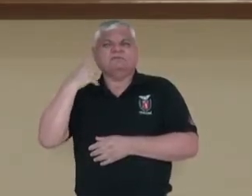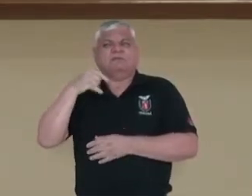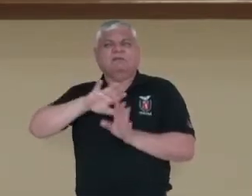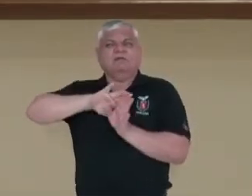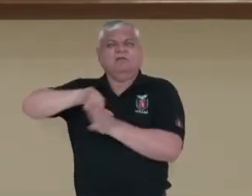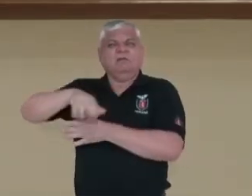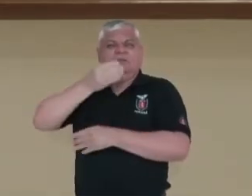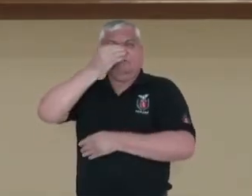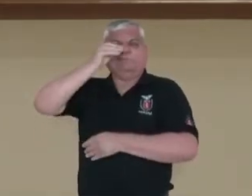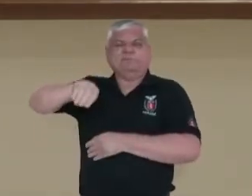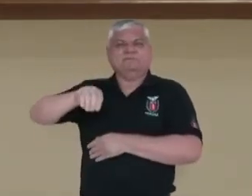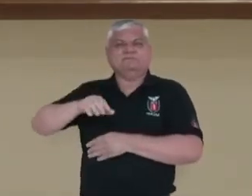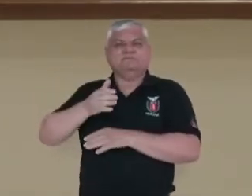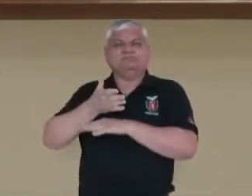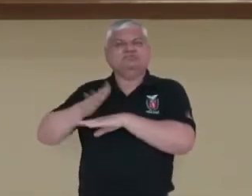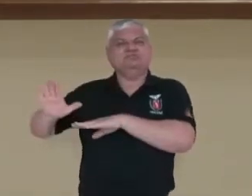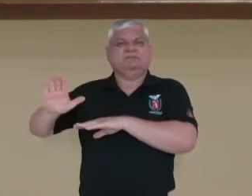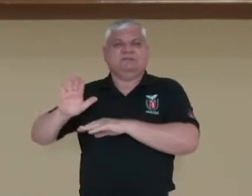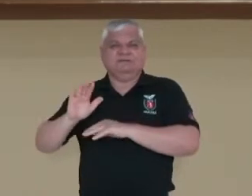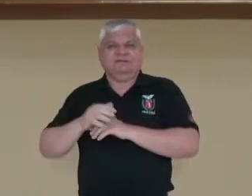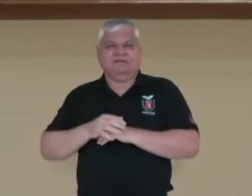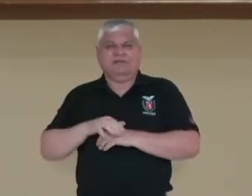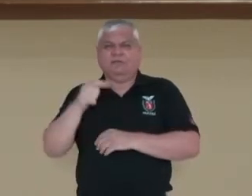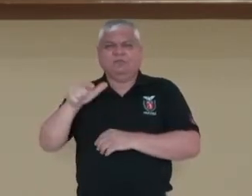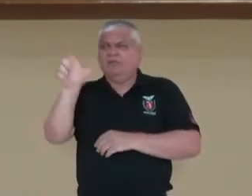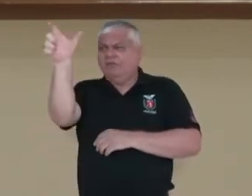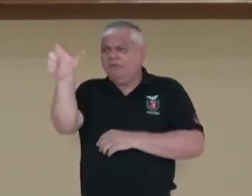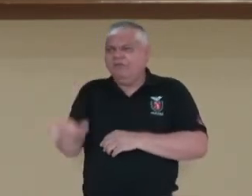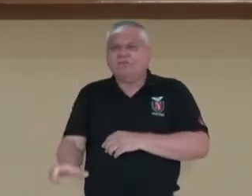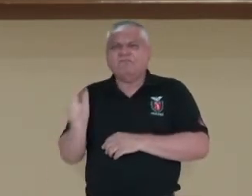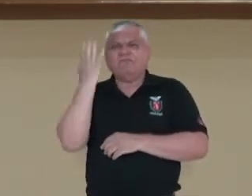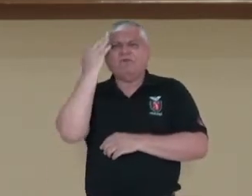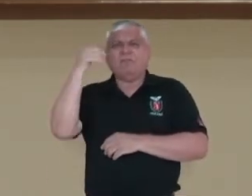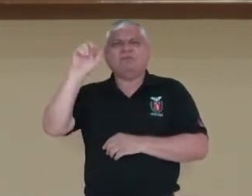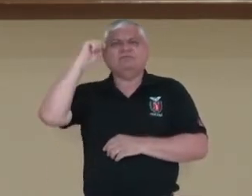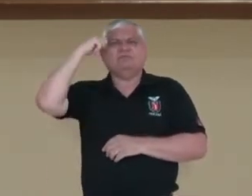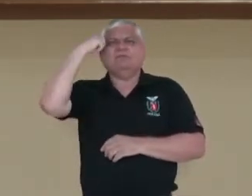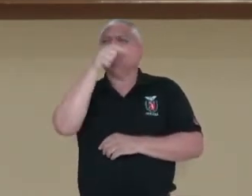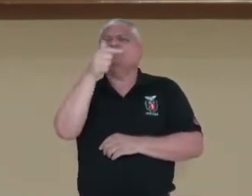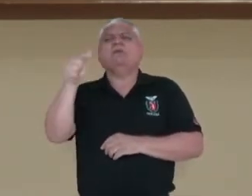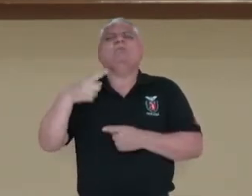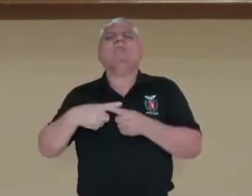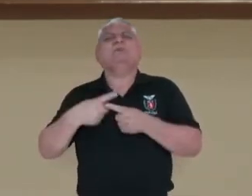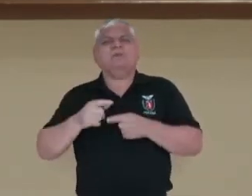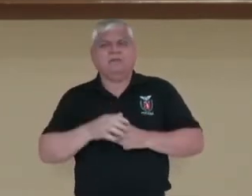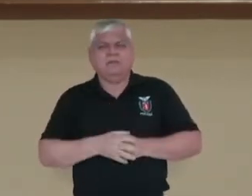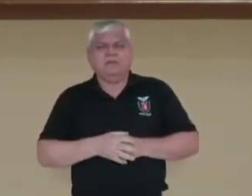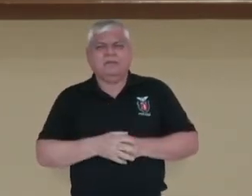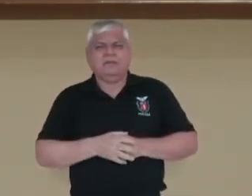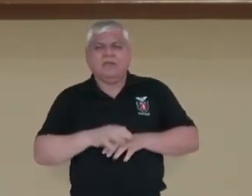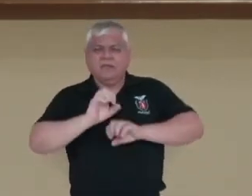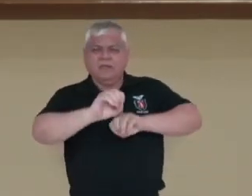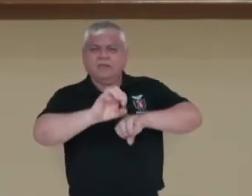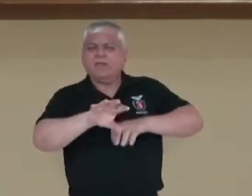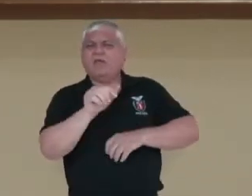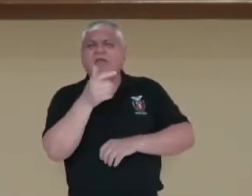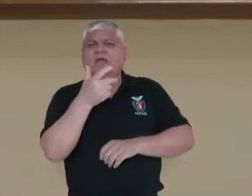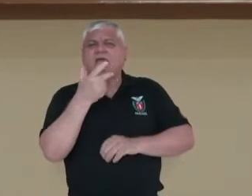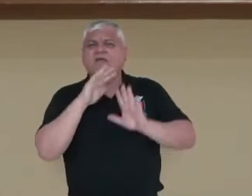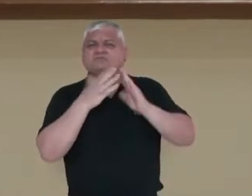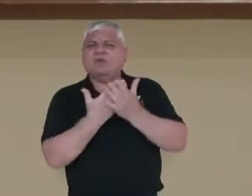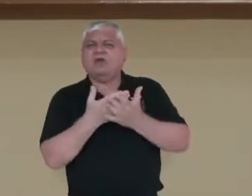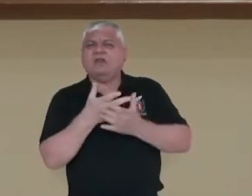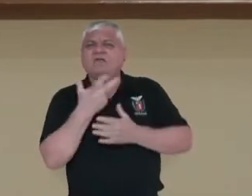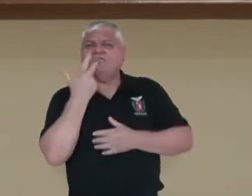nós não conhecemos nenhum herói negro? Por que nós aprendemos tão pouco sobre a história da maior parte da